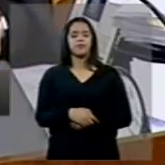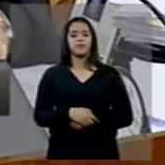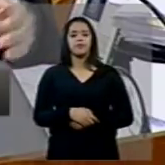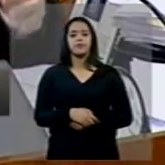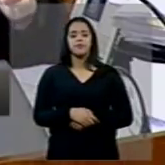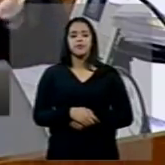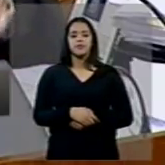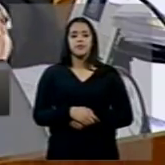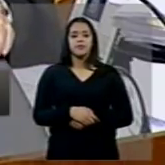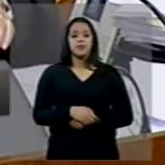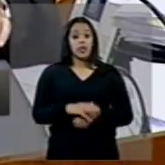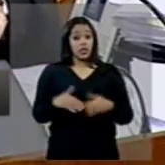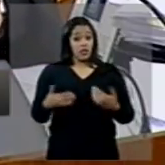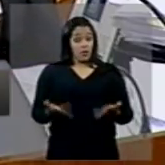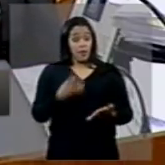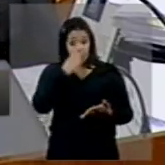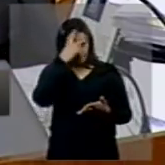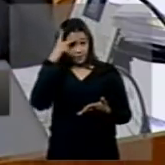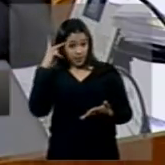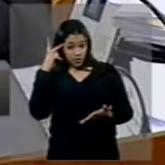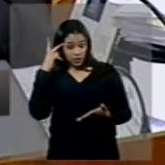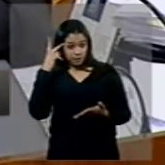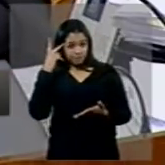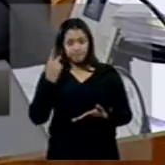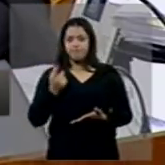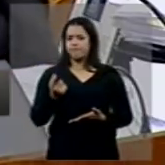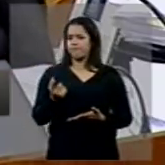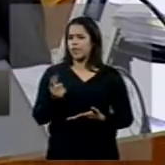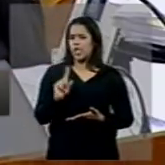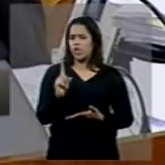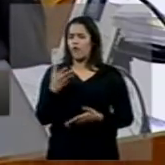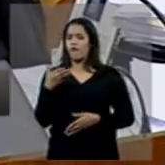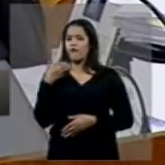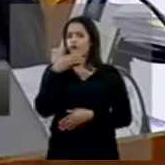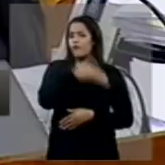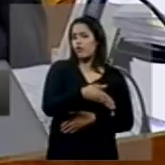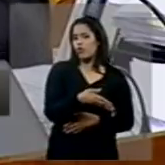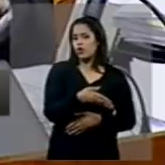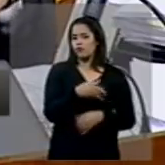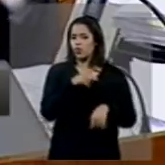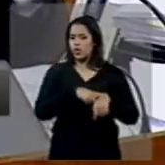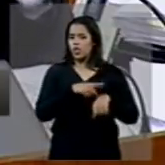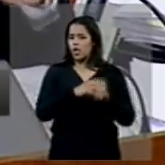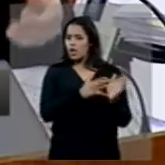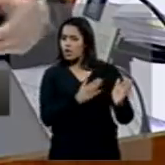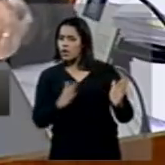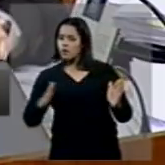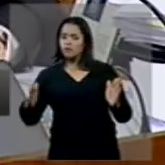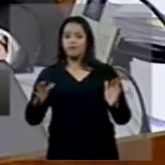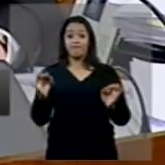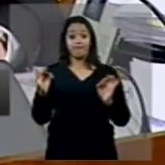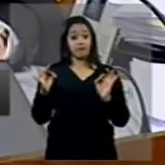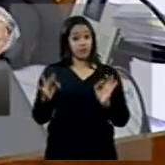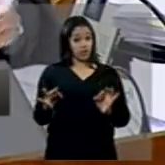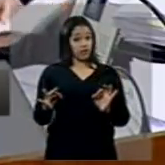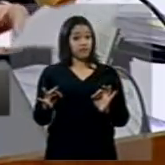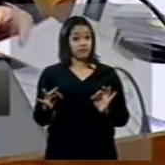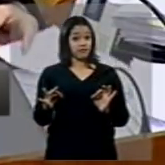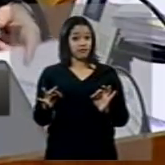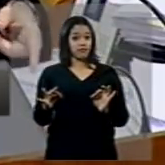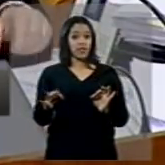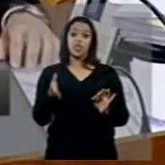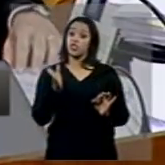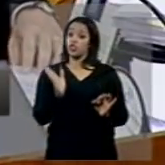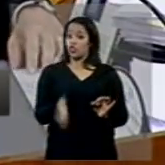alistamento eleitoral. E aqueles que não compareceram no prazo devido, aqueles que não realizaram o recadastramento,